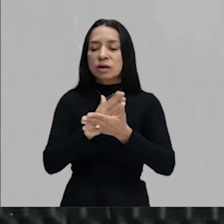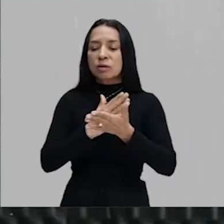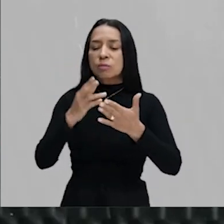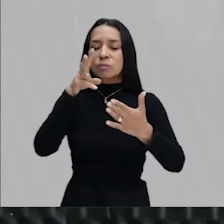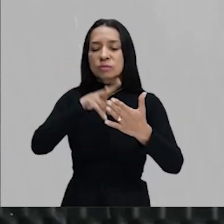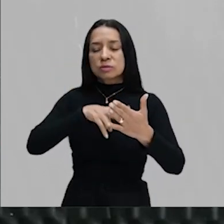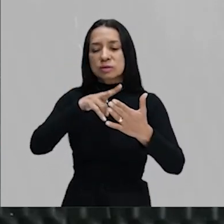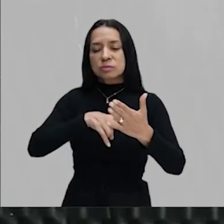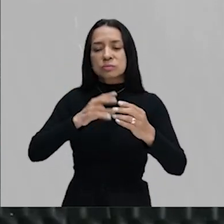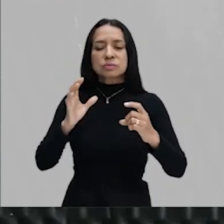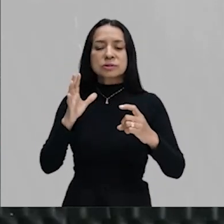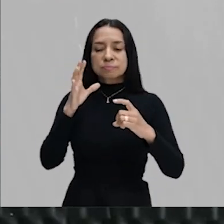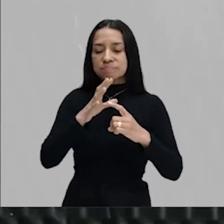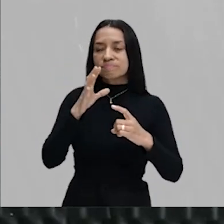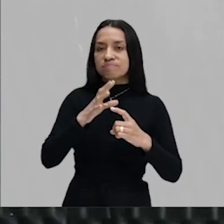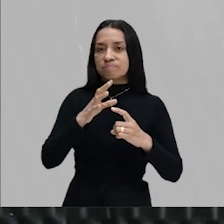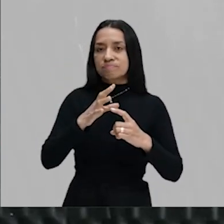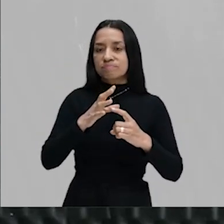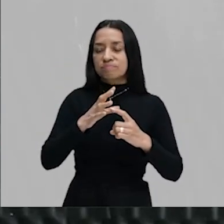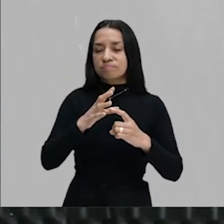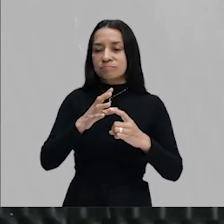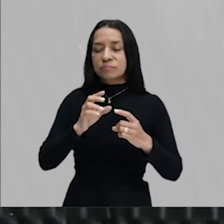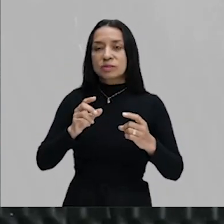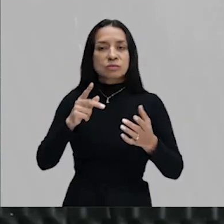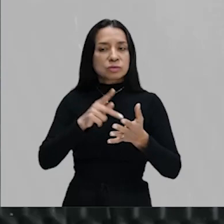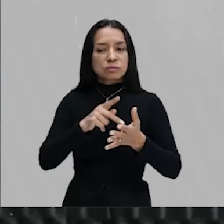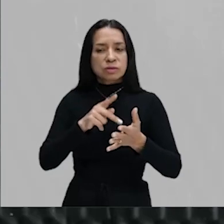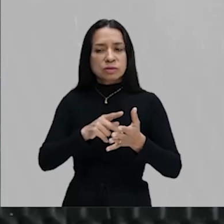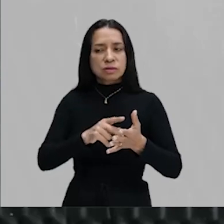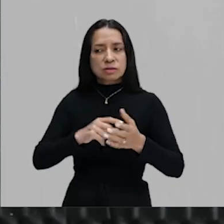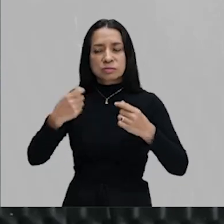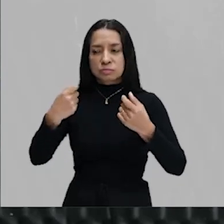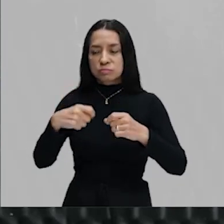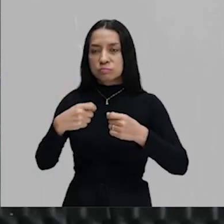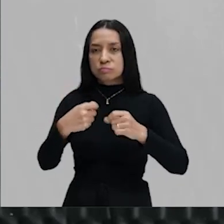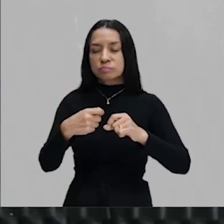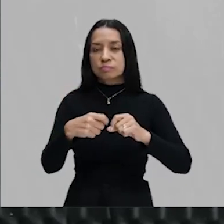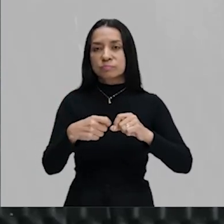passagens míticas e, na verdade, elas não são necessariamente